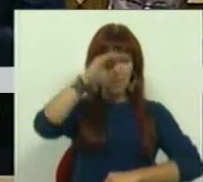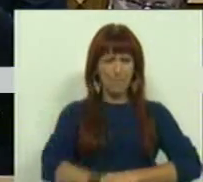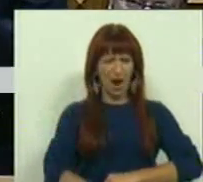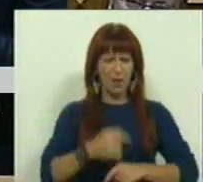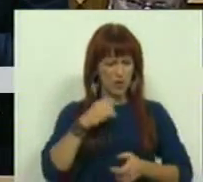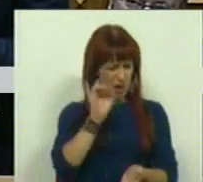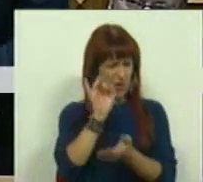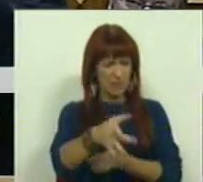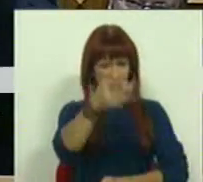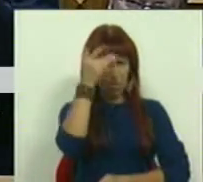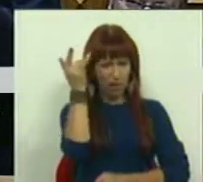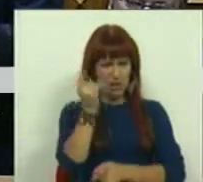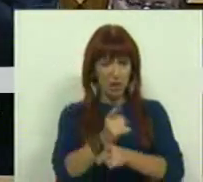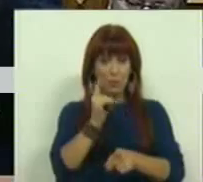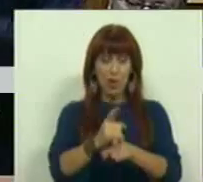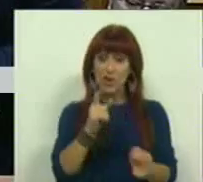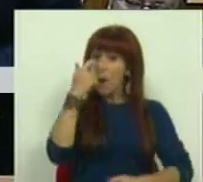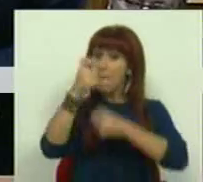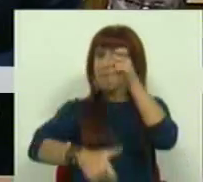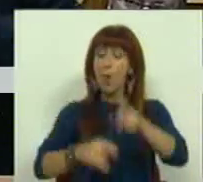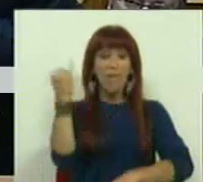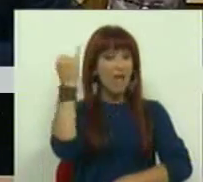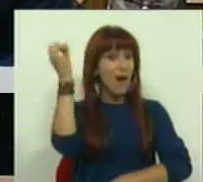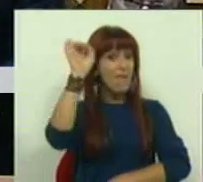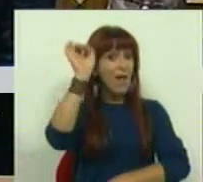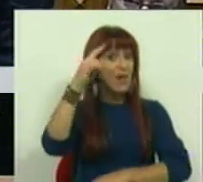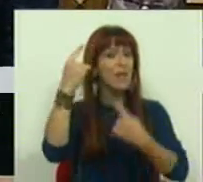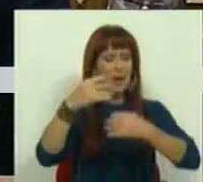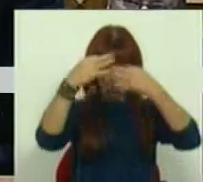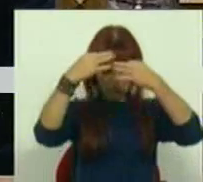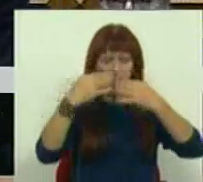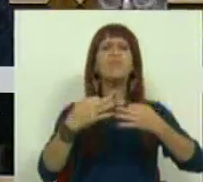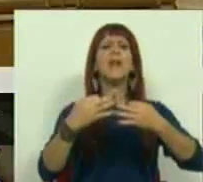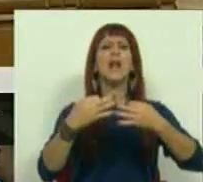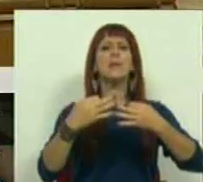baixo e o despedimento fácil, porque esse povo não tem hipocrisia, tem dignidade.